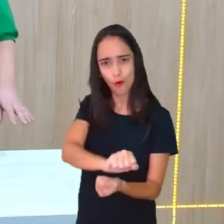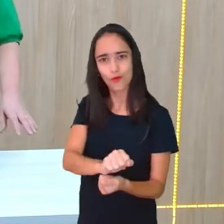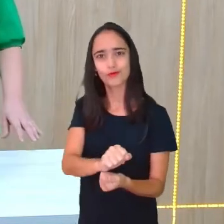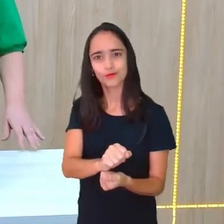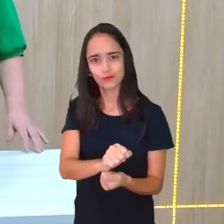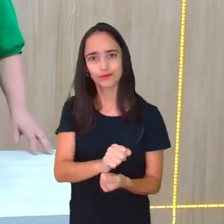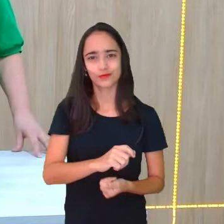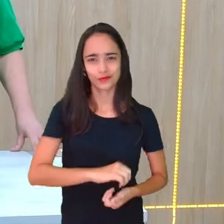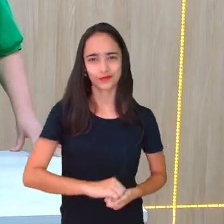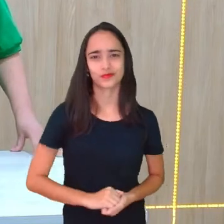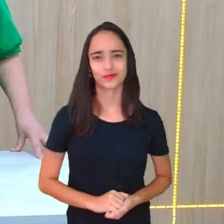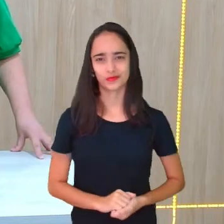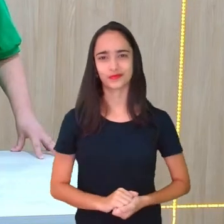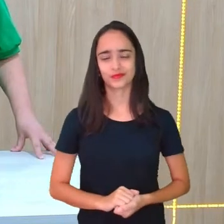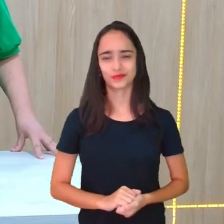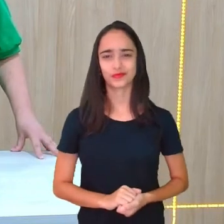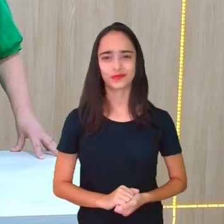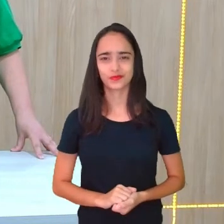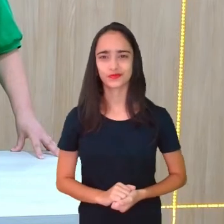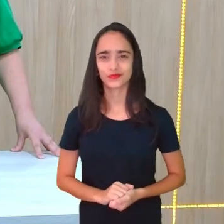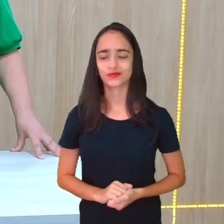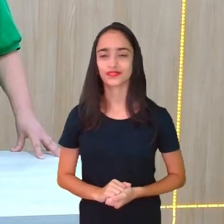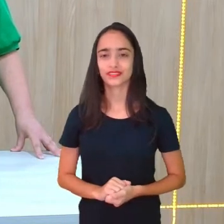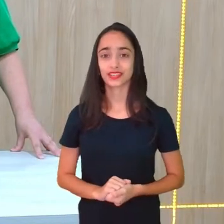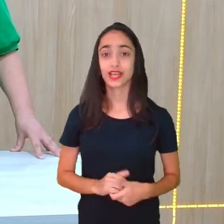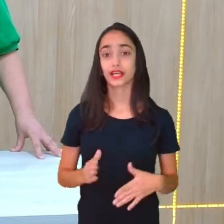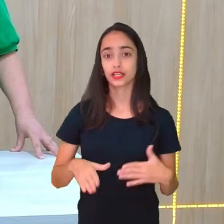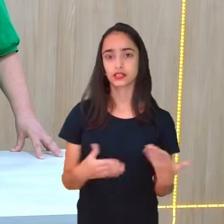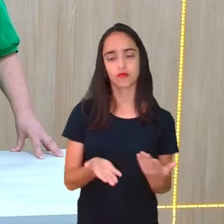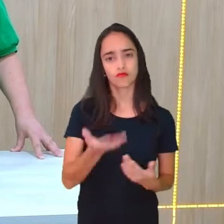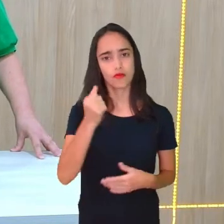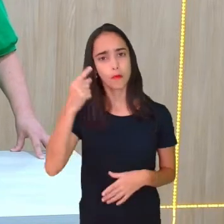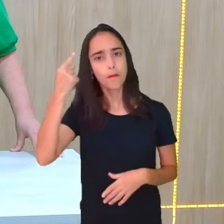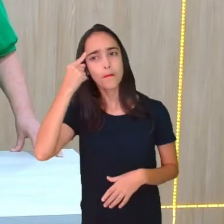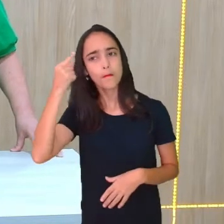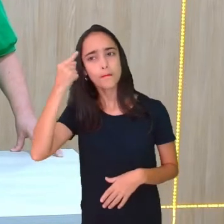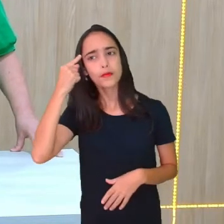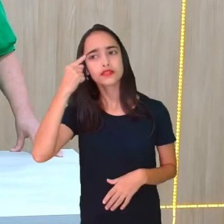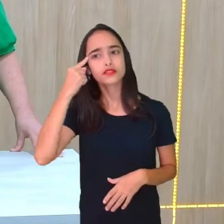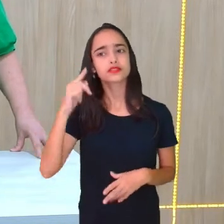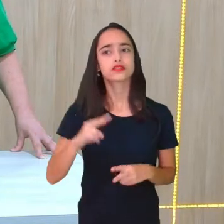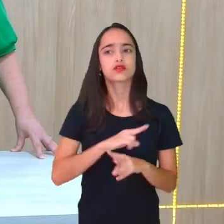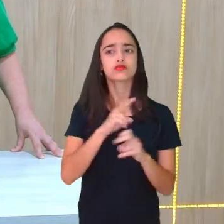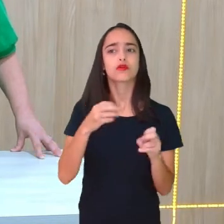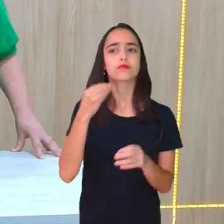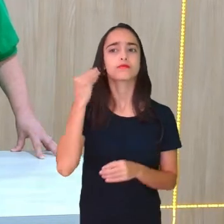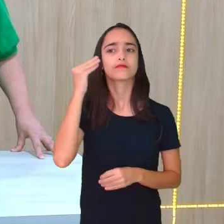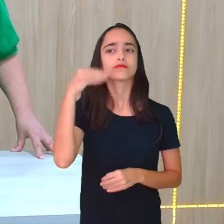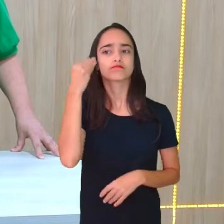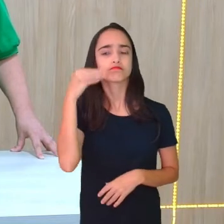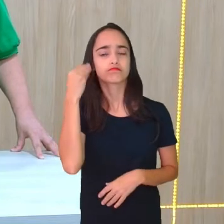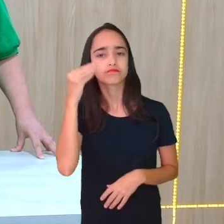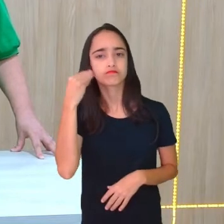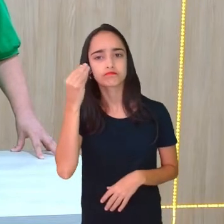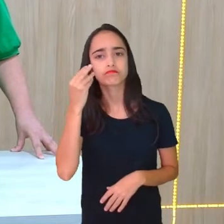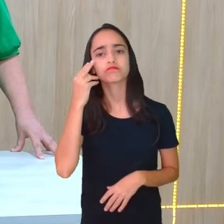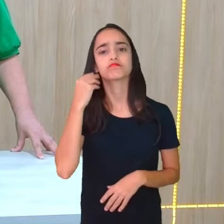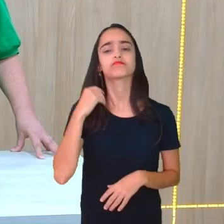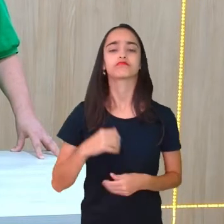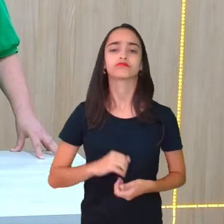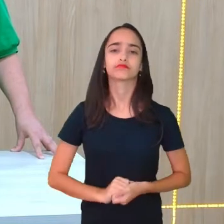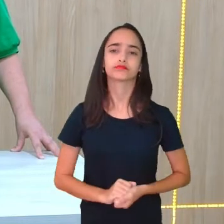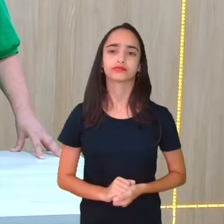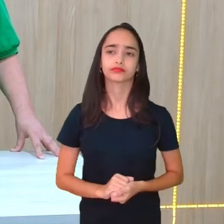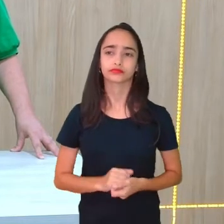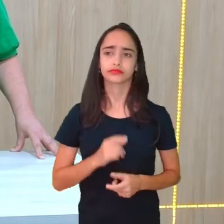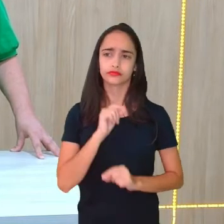na nossa equipe. Graças a Deus. Então, vamos pensar no experimento aleatório, chutar a gol. O